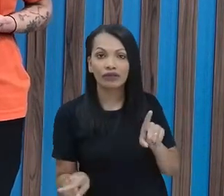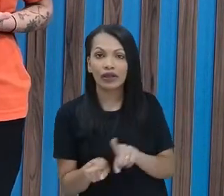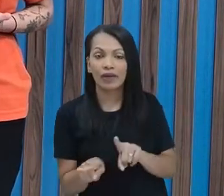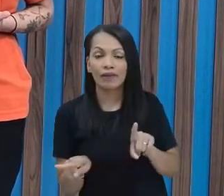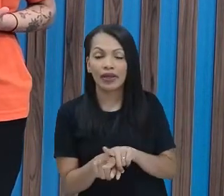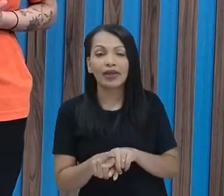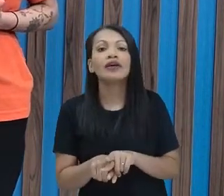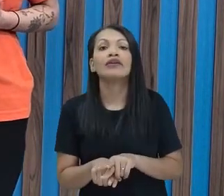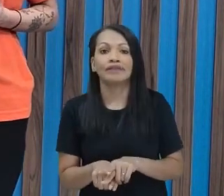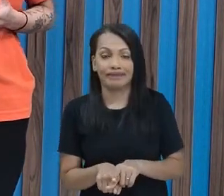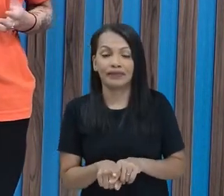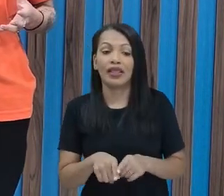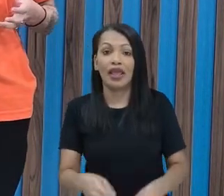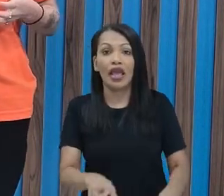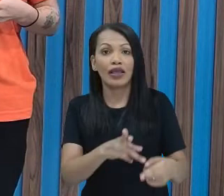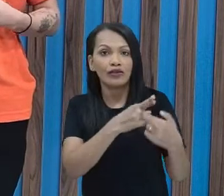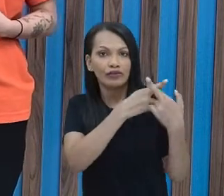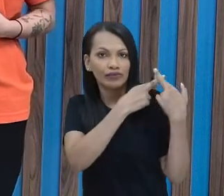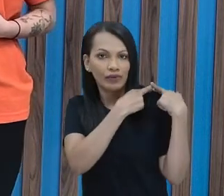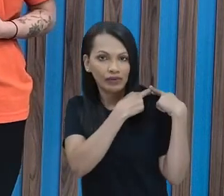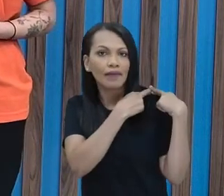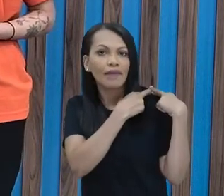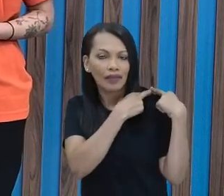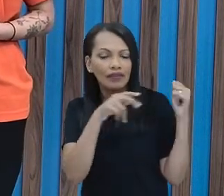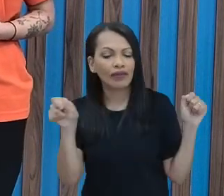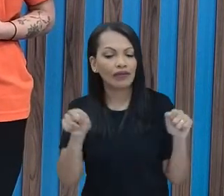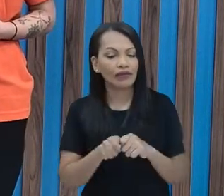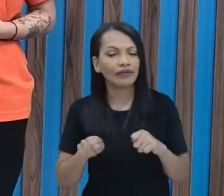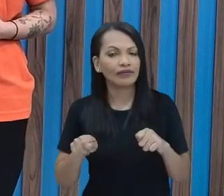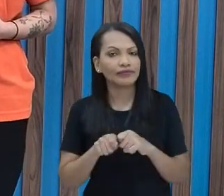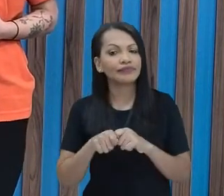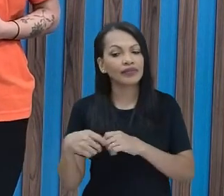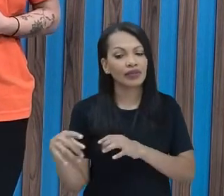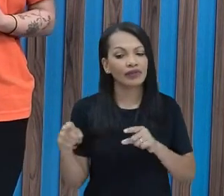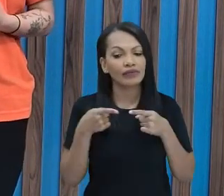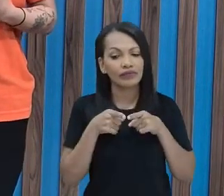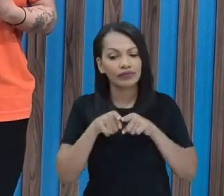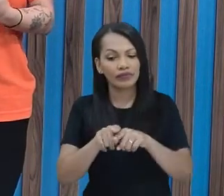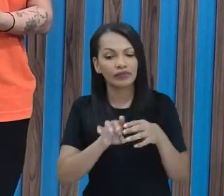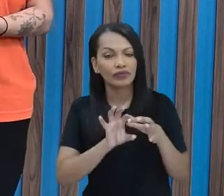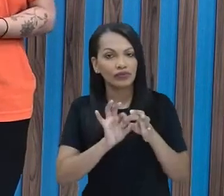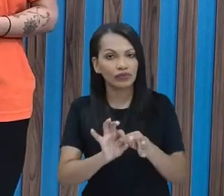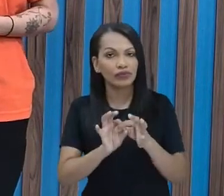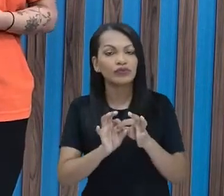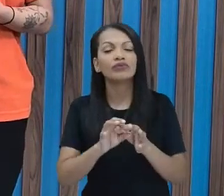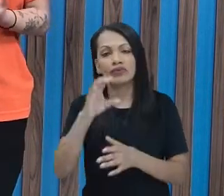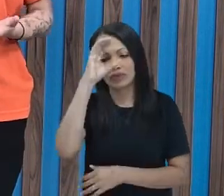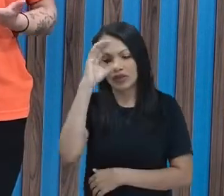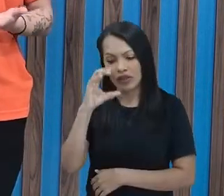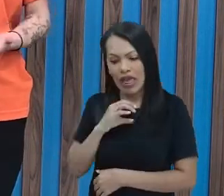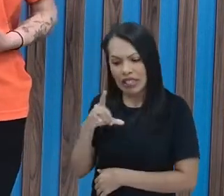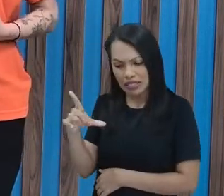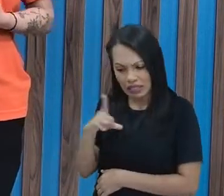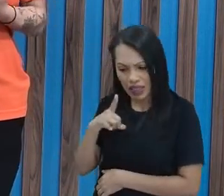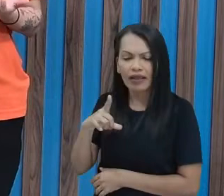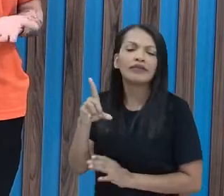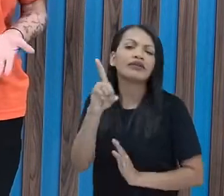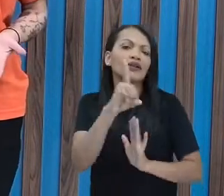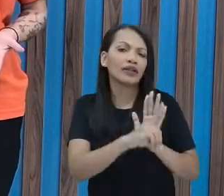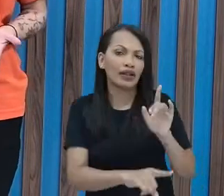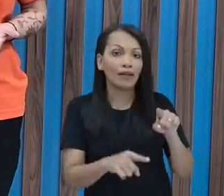deveres também, né, que está aí relacionado com essa questão da cidadania. Não só a gente tem direito, mas a gente também tem